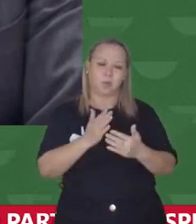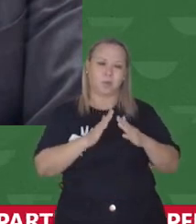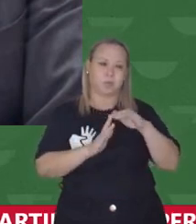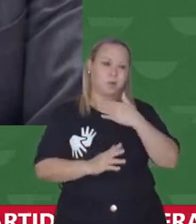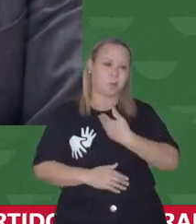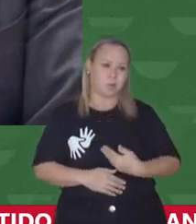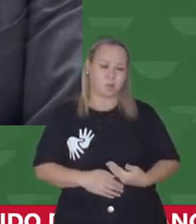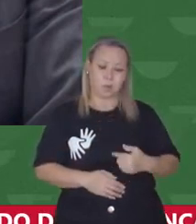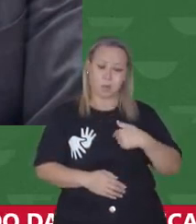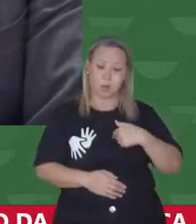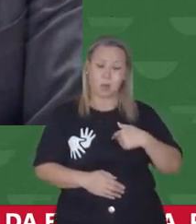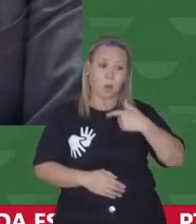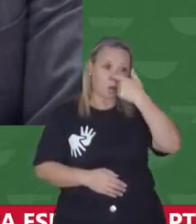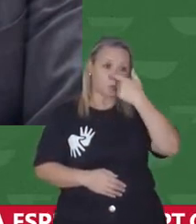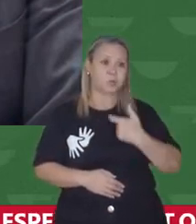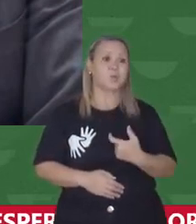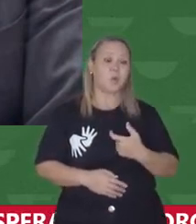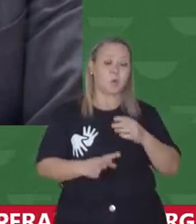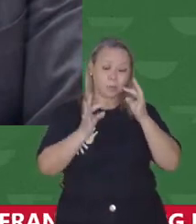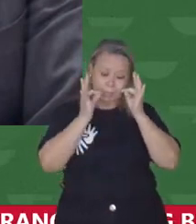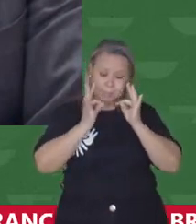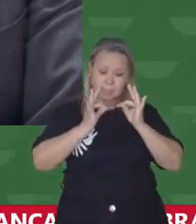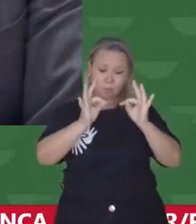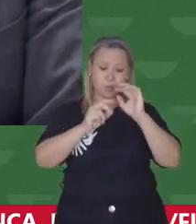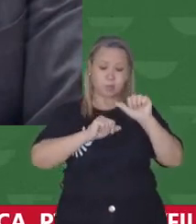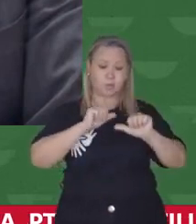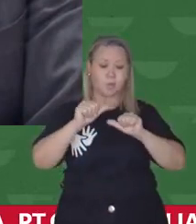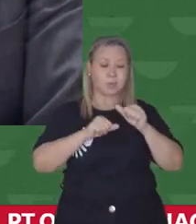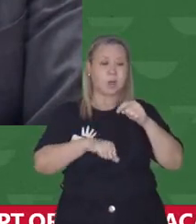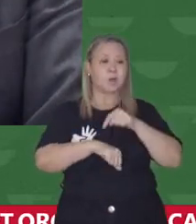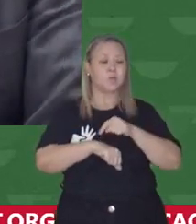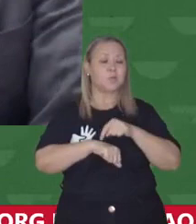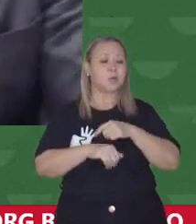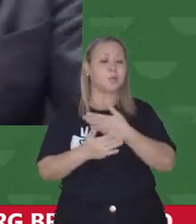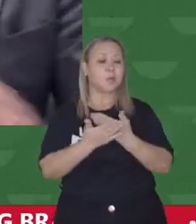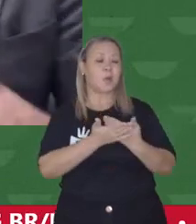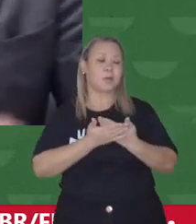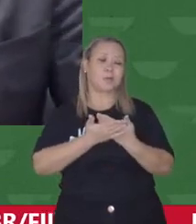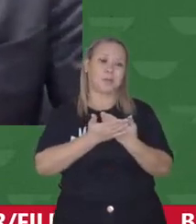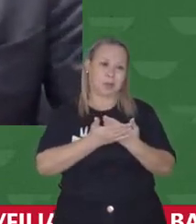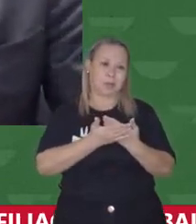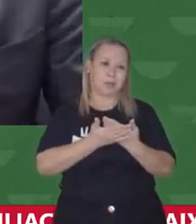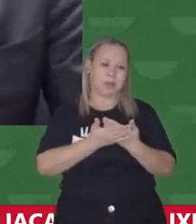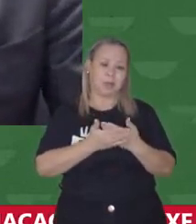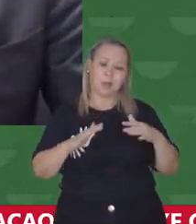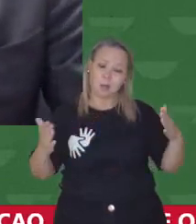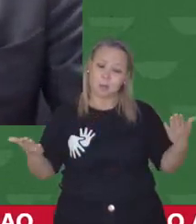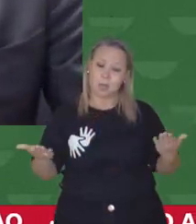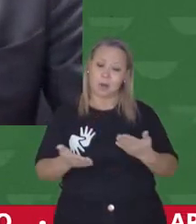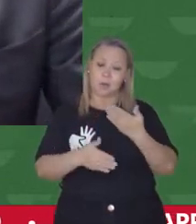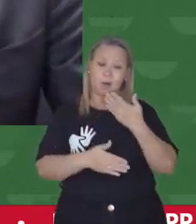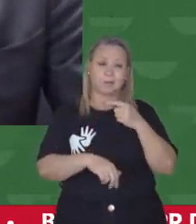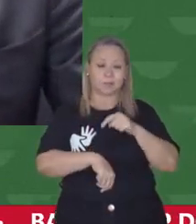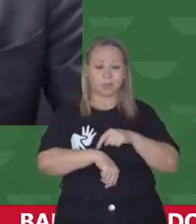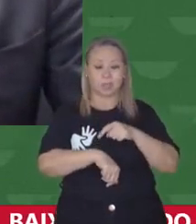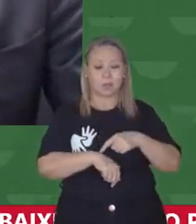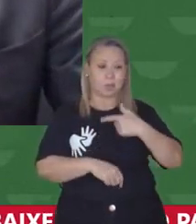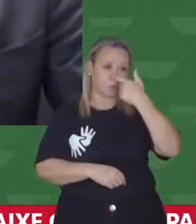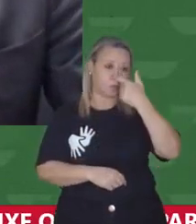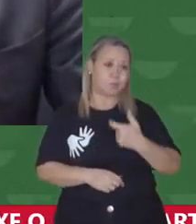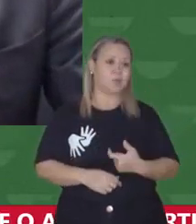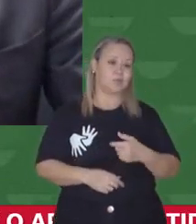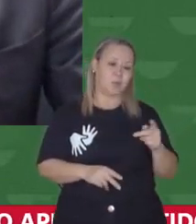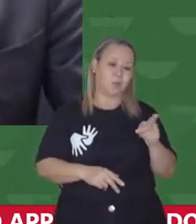da transformação que foi do tempo que eu era estudante para agora o tempo que eu sou professor.